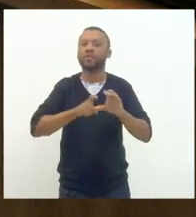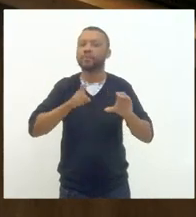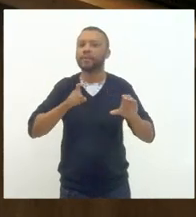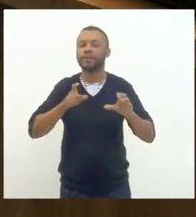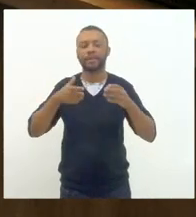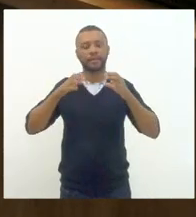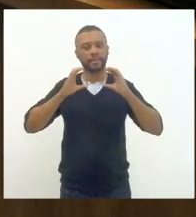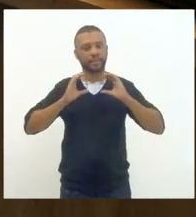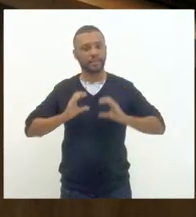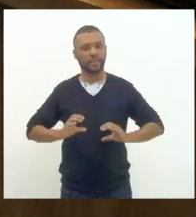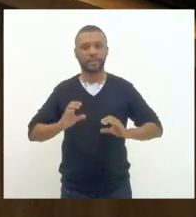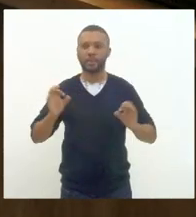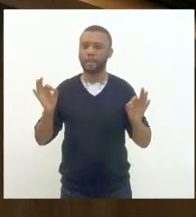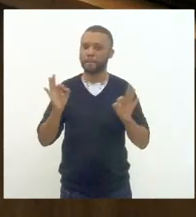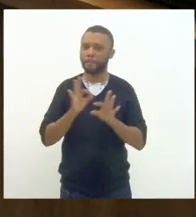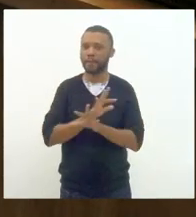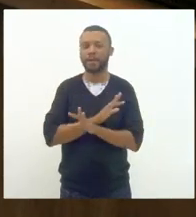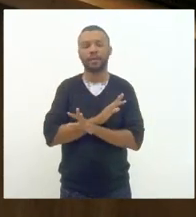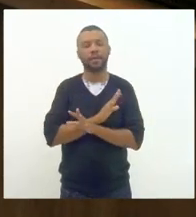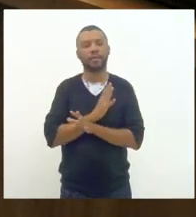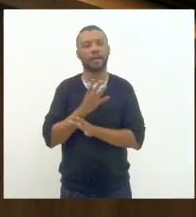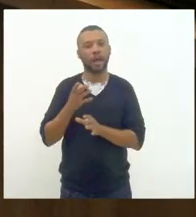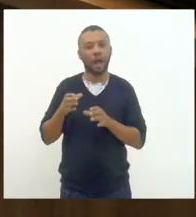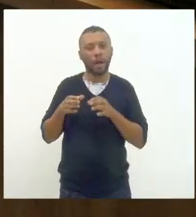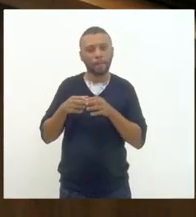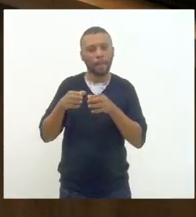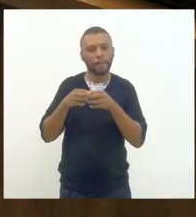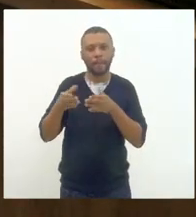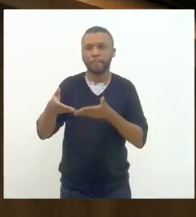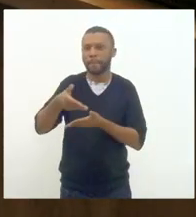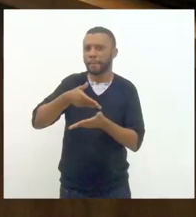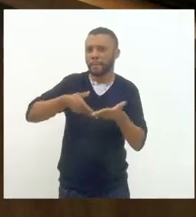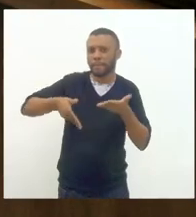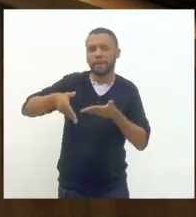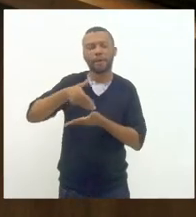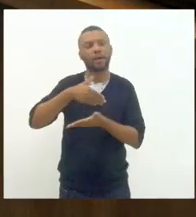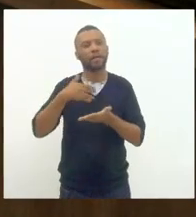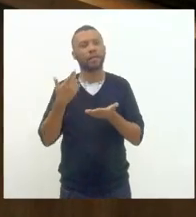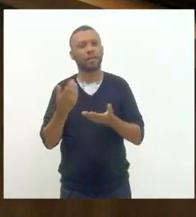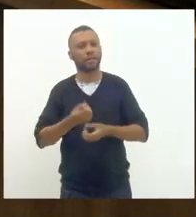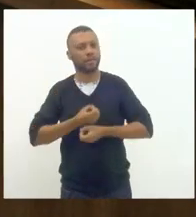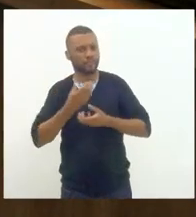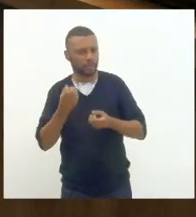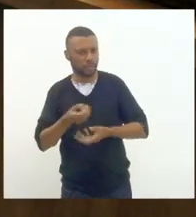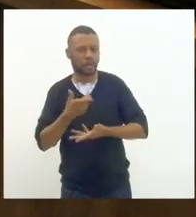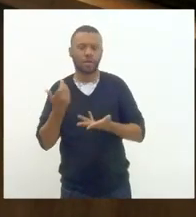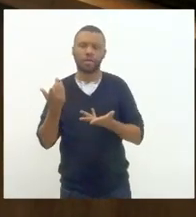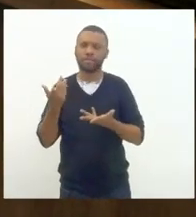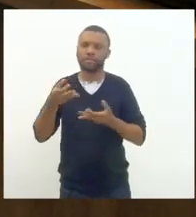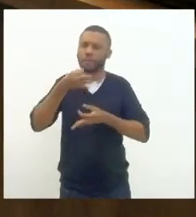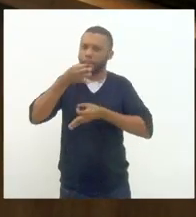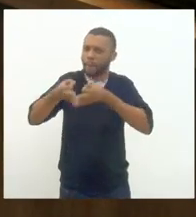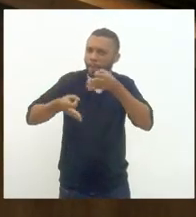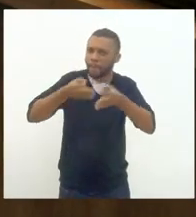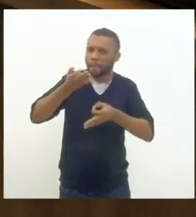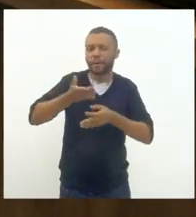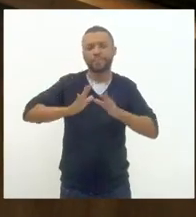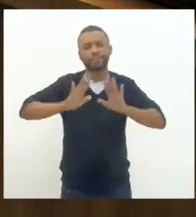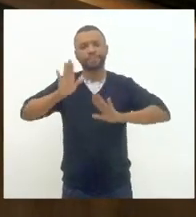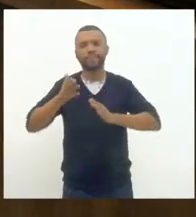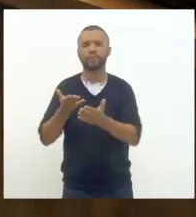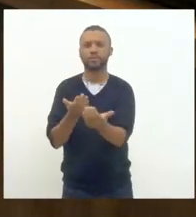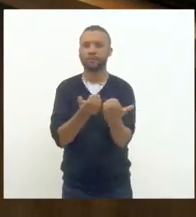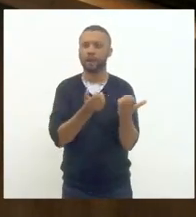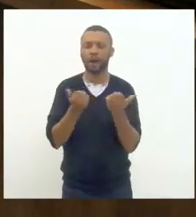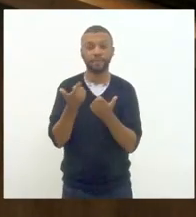cidadania plena, a convivência entre os pares, expressão, participação juvenil.